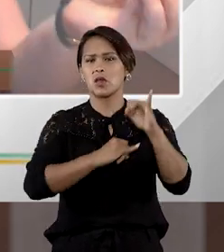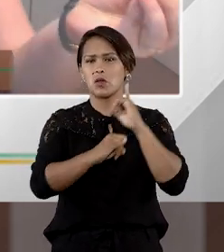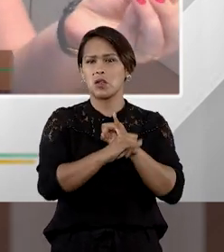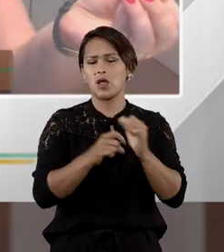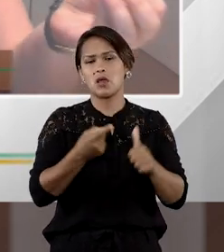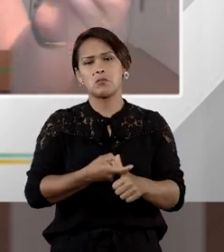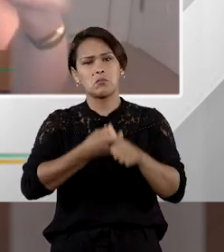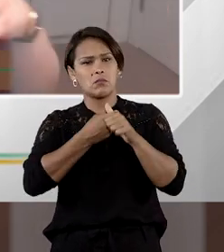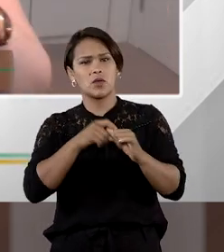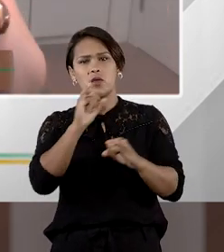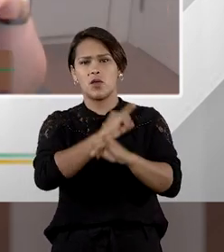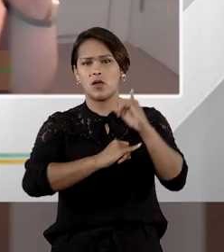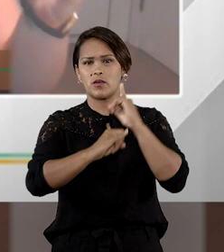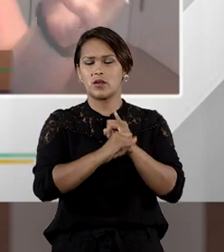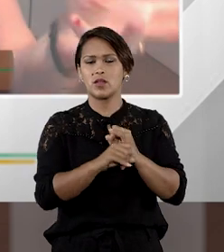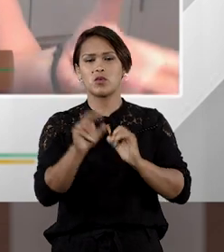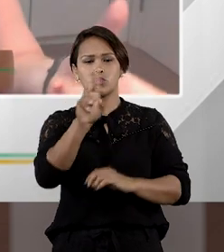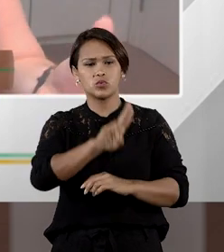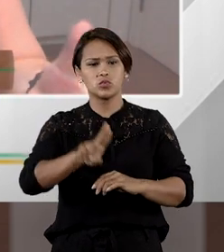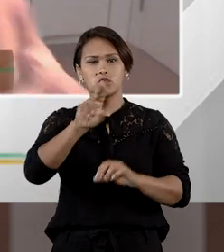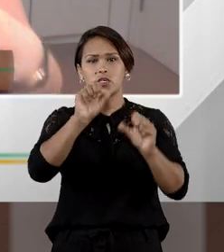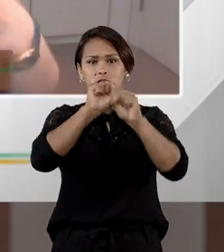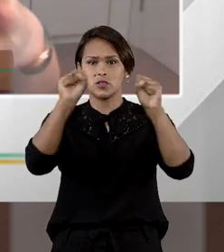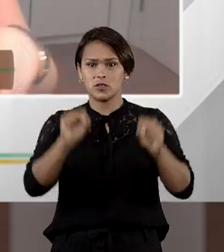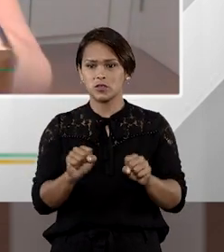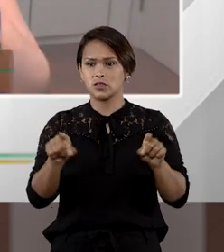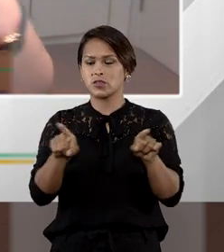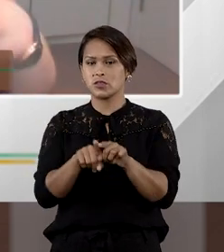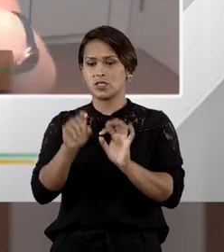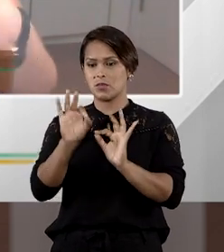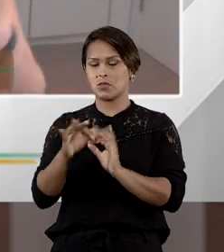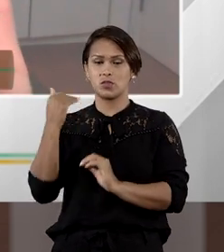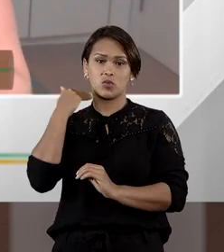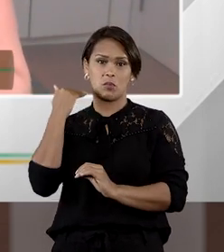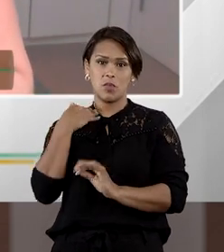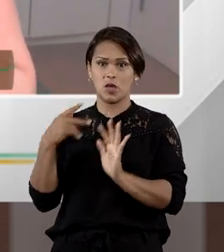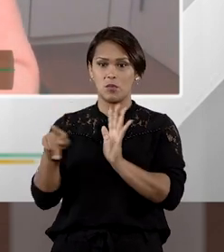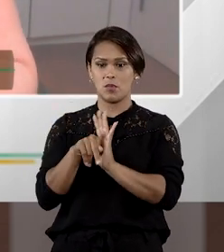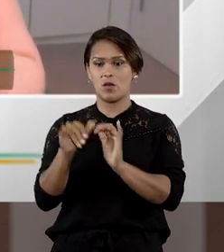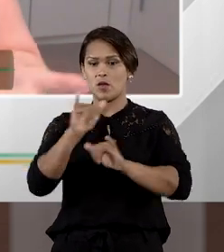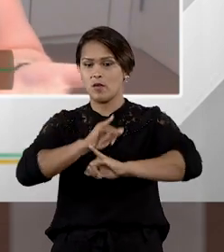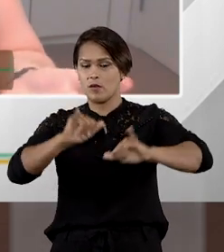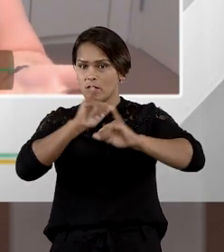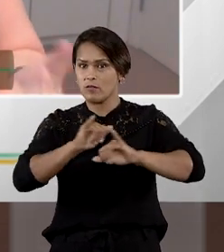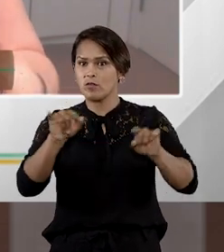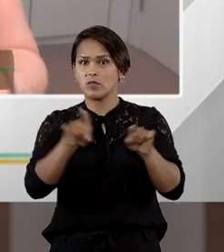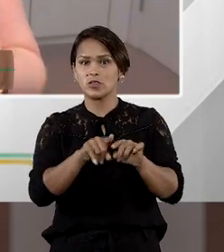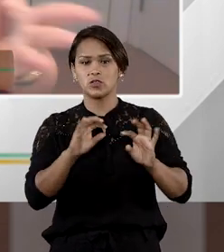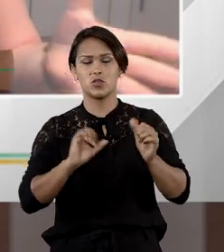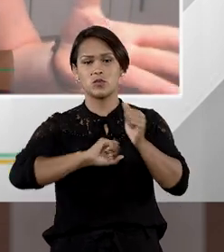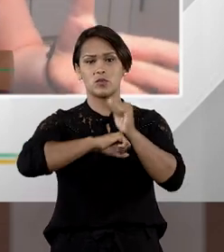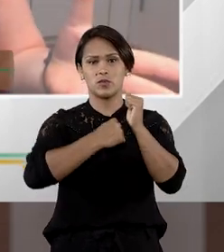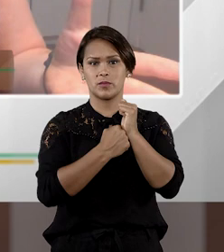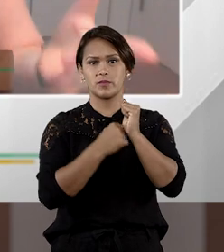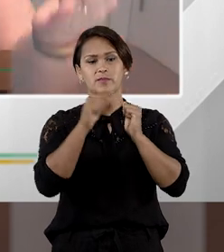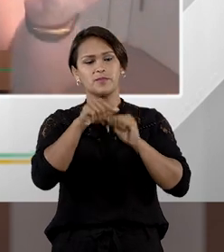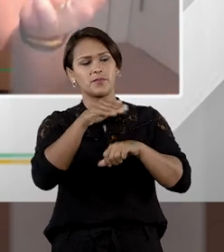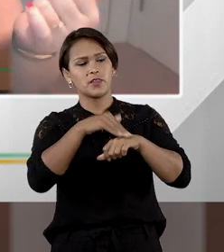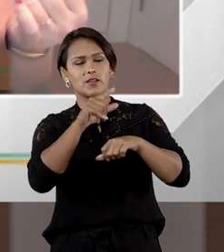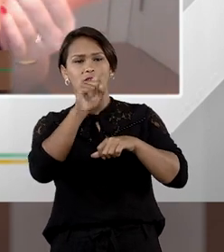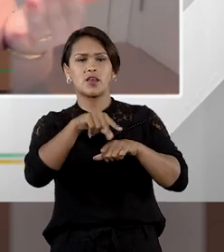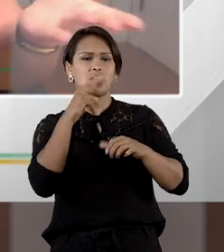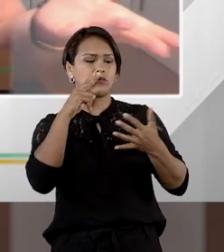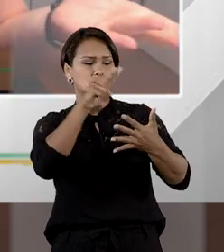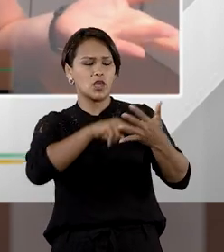uma penhora online, utilizando o sistema Bacenjud, né, que é justamente para ter essas informações e promover os bloqueios, vai lá, quando